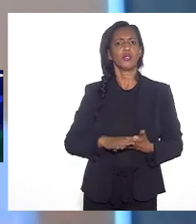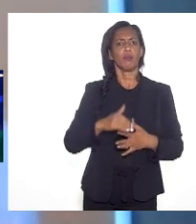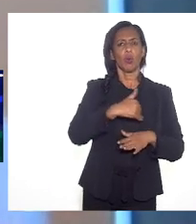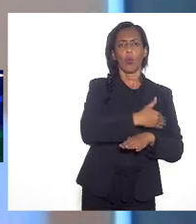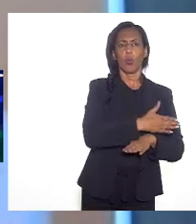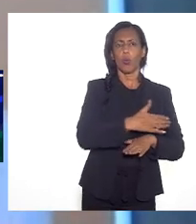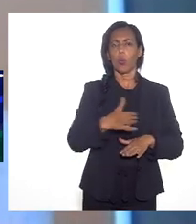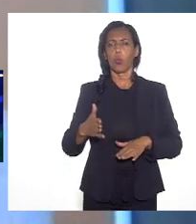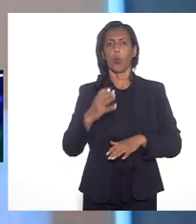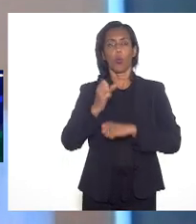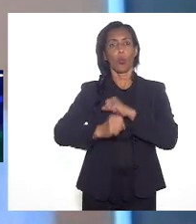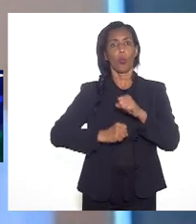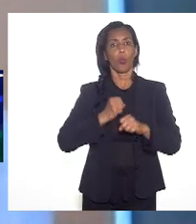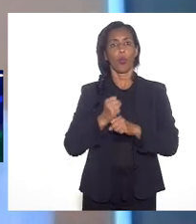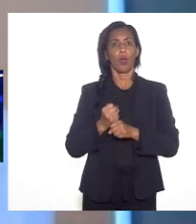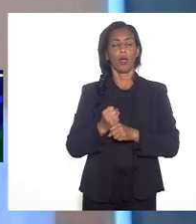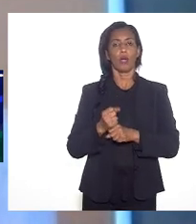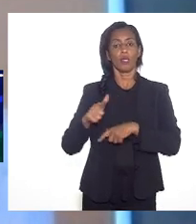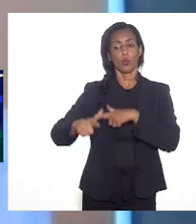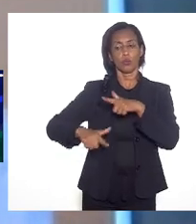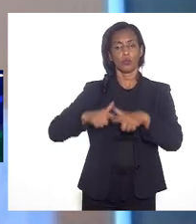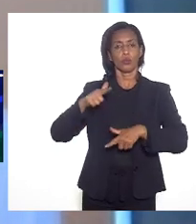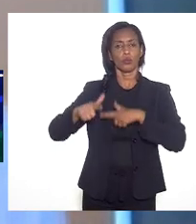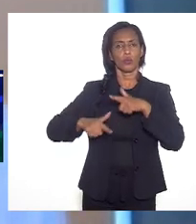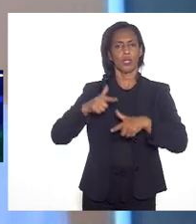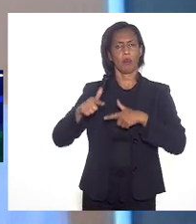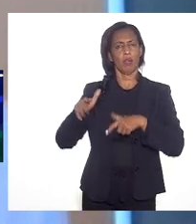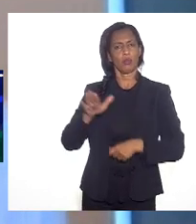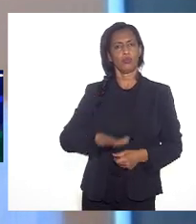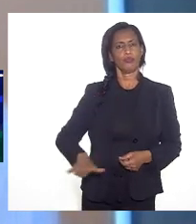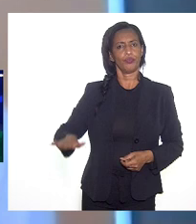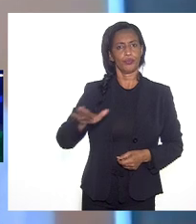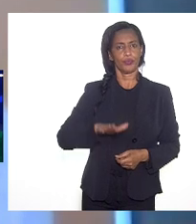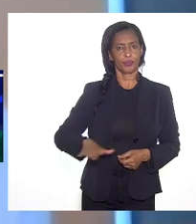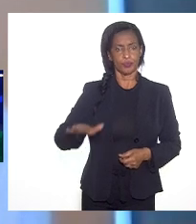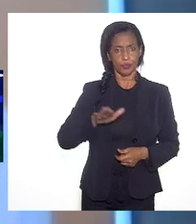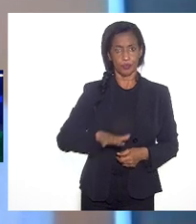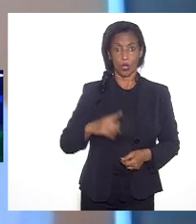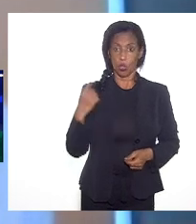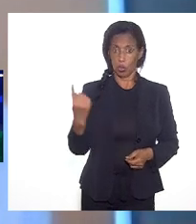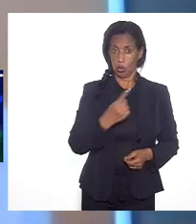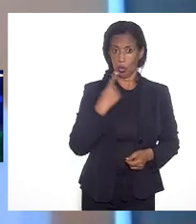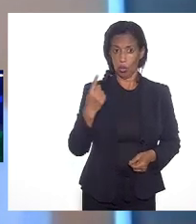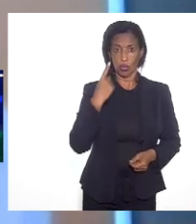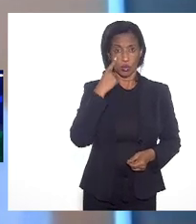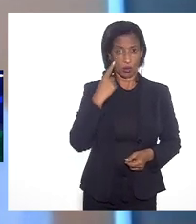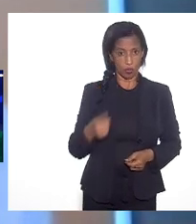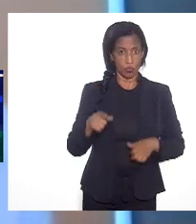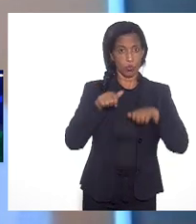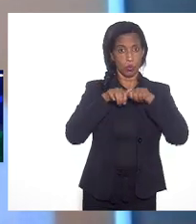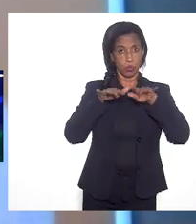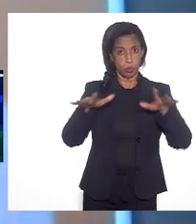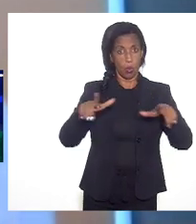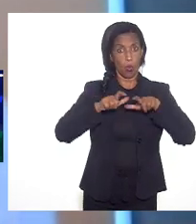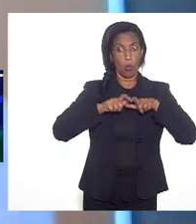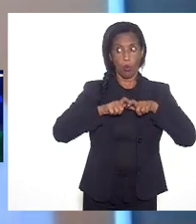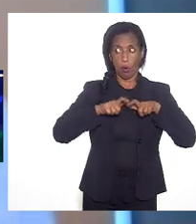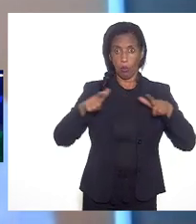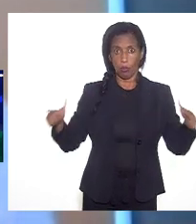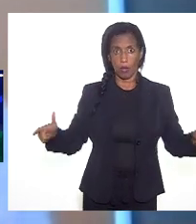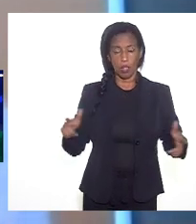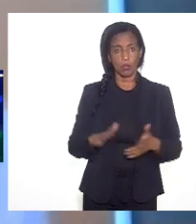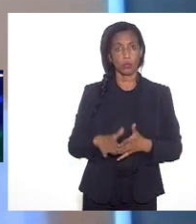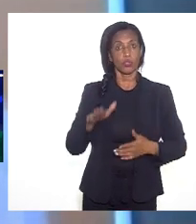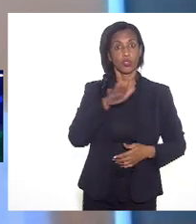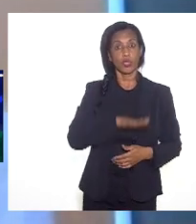durante todo o ano, que se trata do trabalho infantil. Nós temos visto aí, com a pandemia, o aumento excessivo